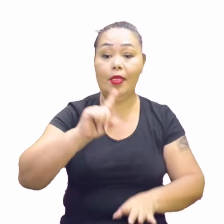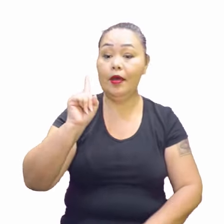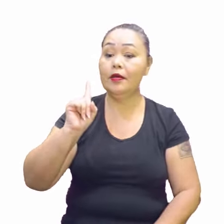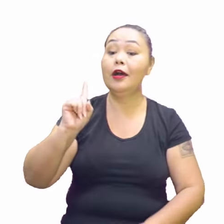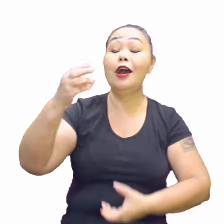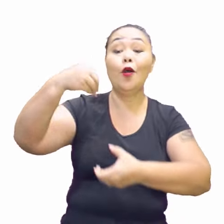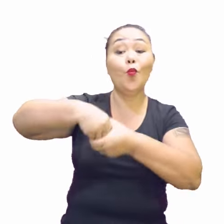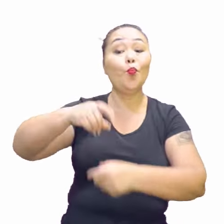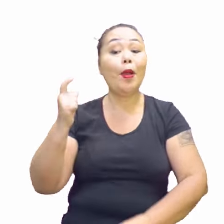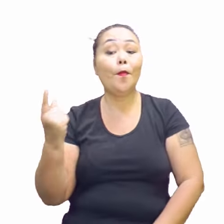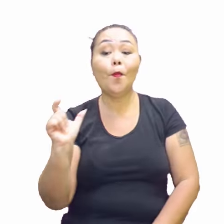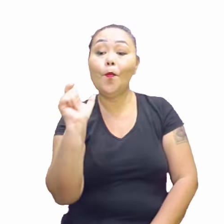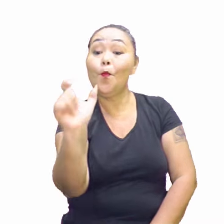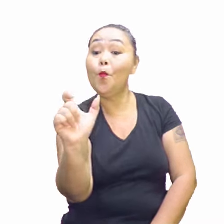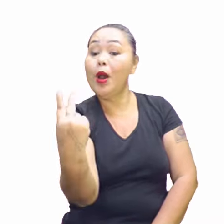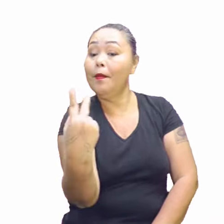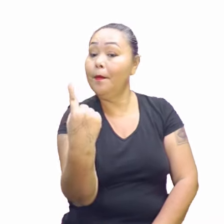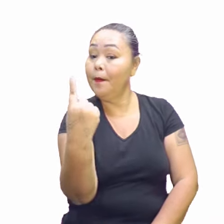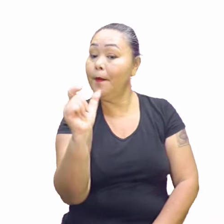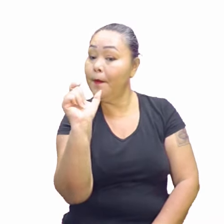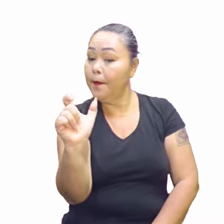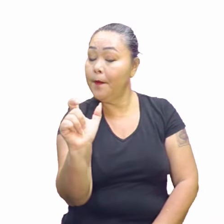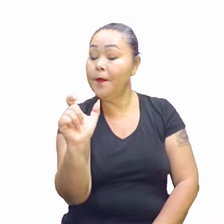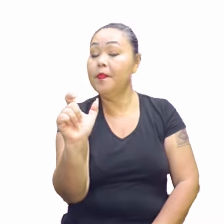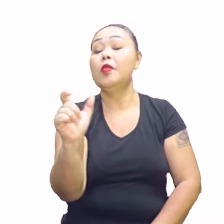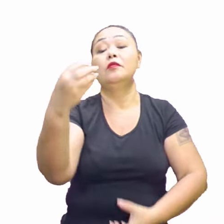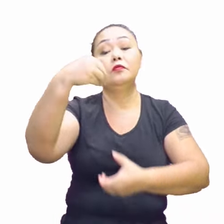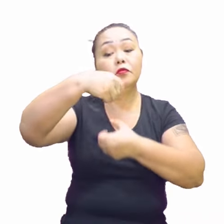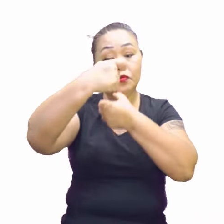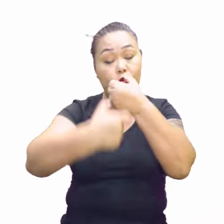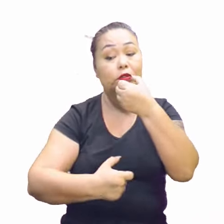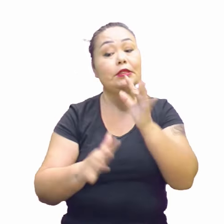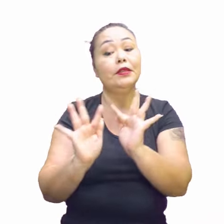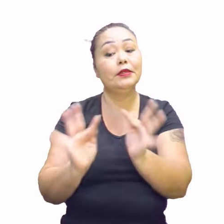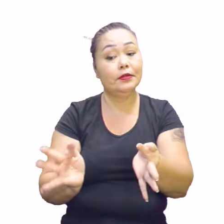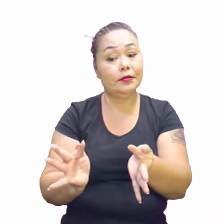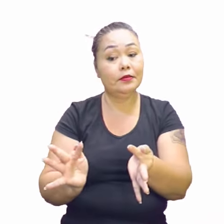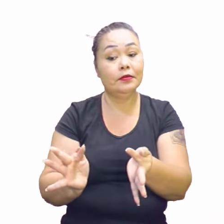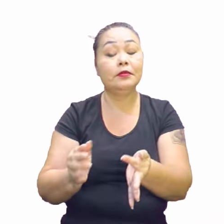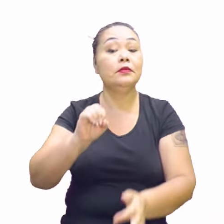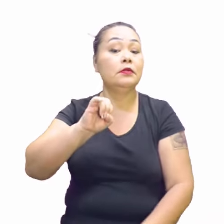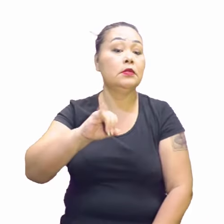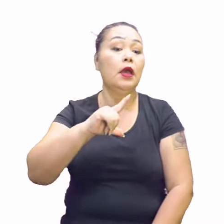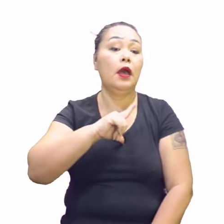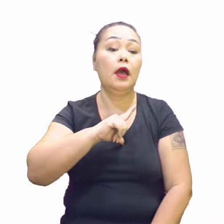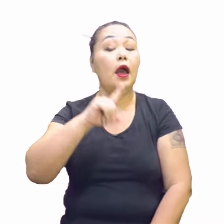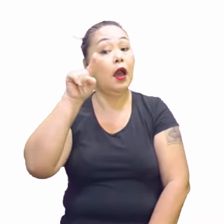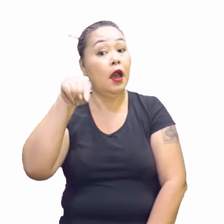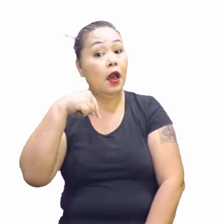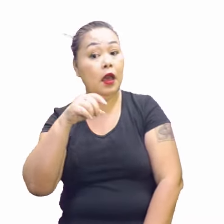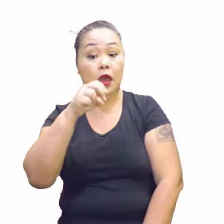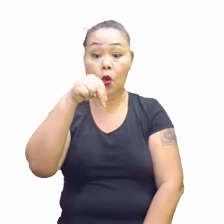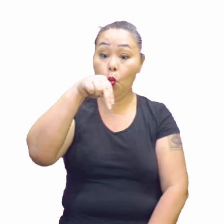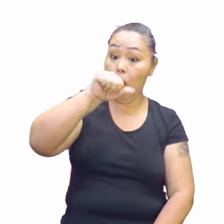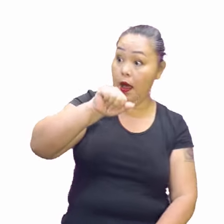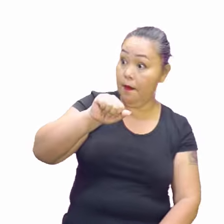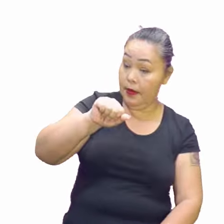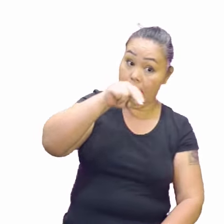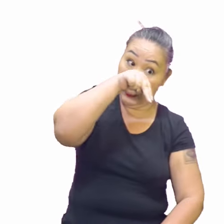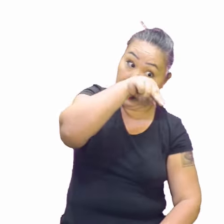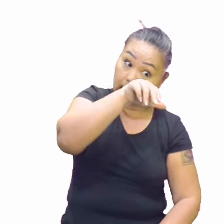mas apresenta apenas uma palavra. O sujeito continua simples. Se tivesse assim, Ana e